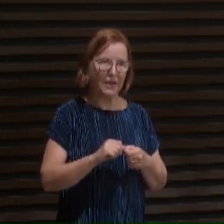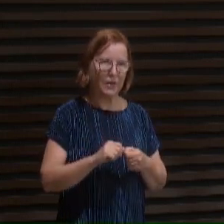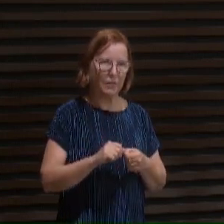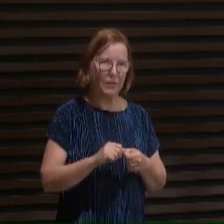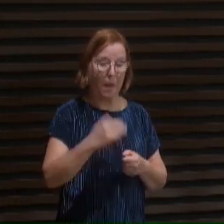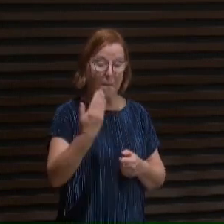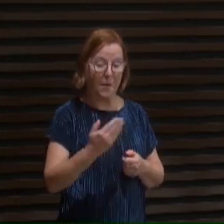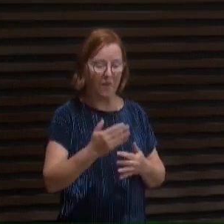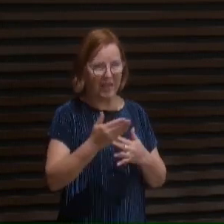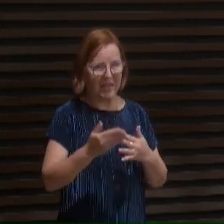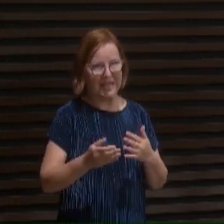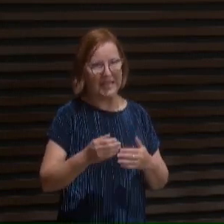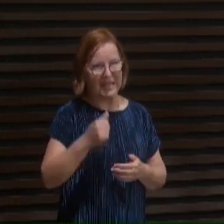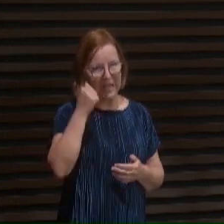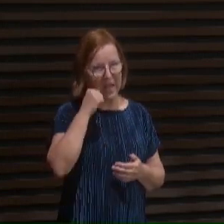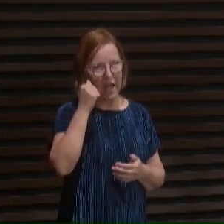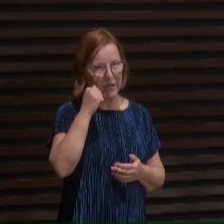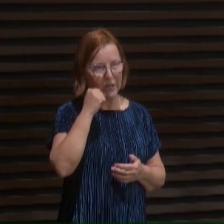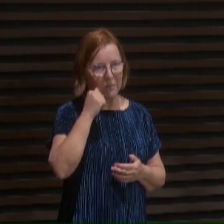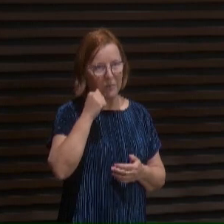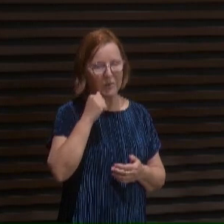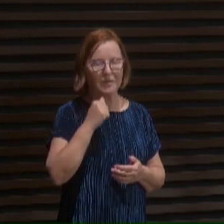da corte,